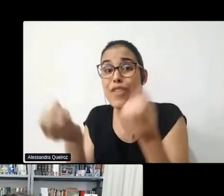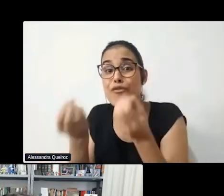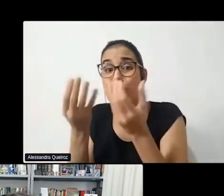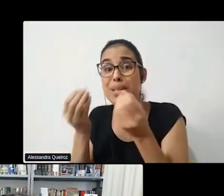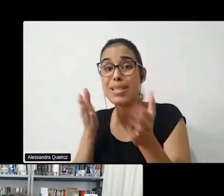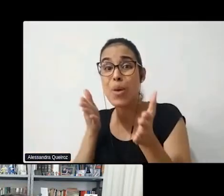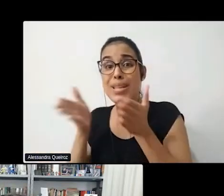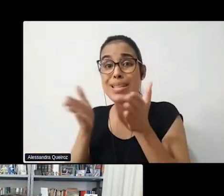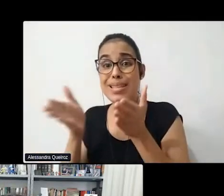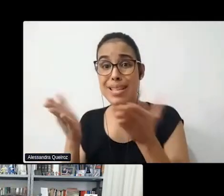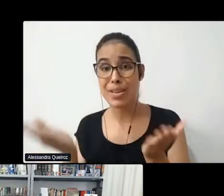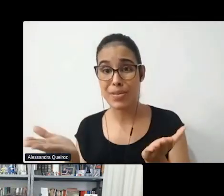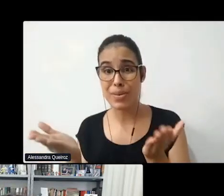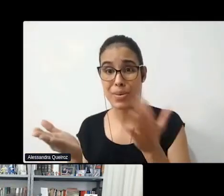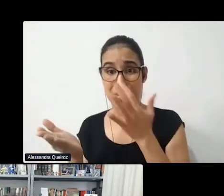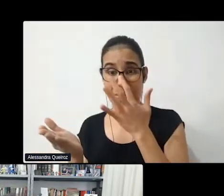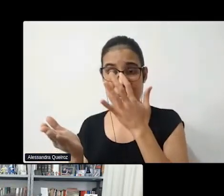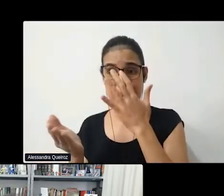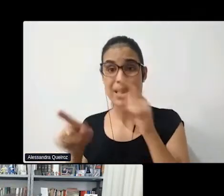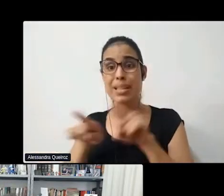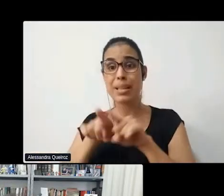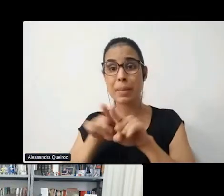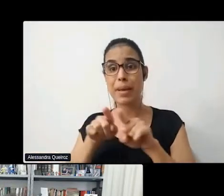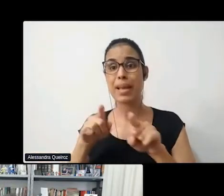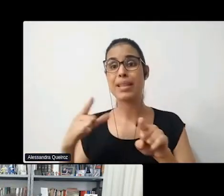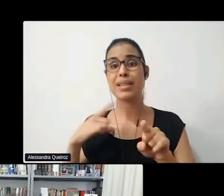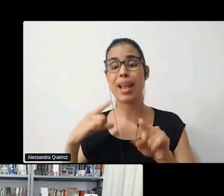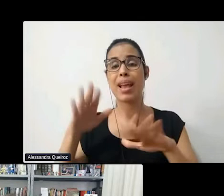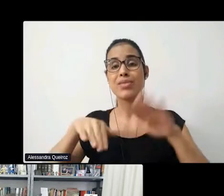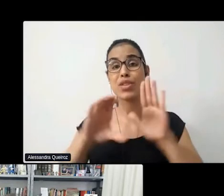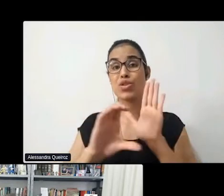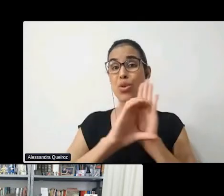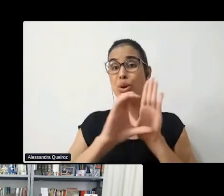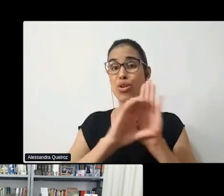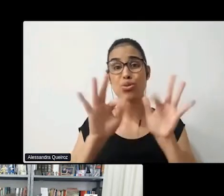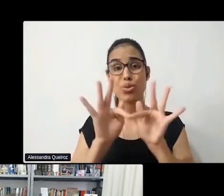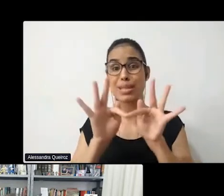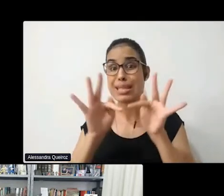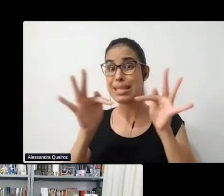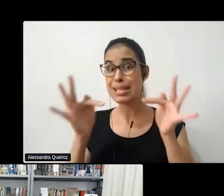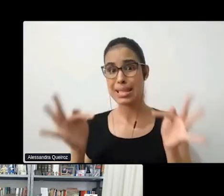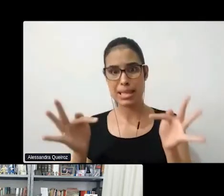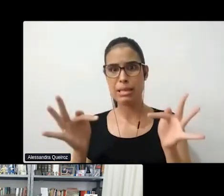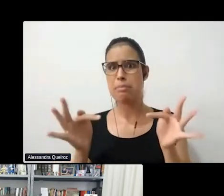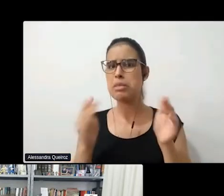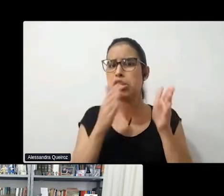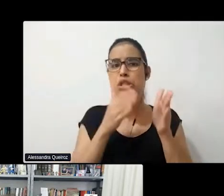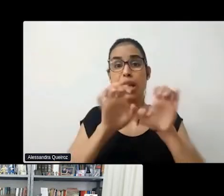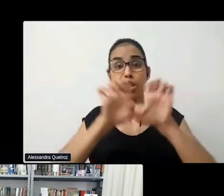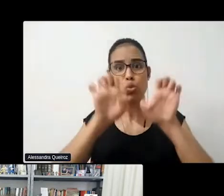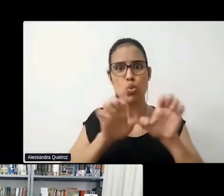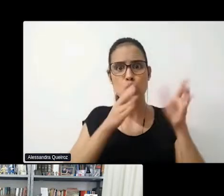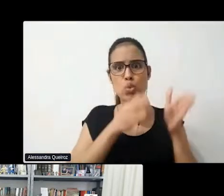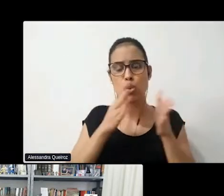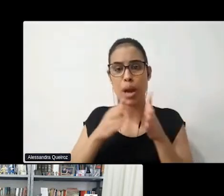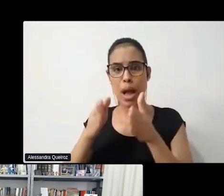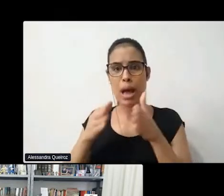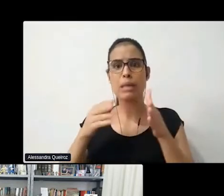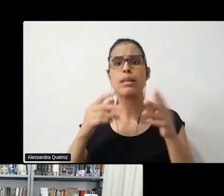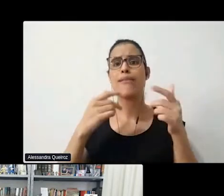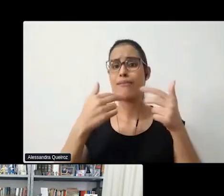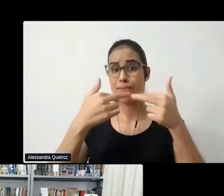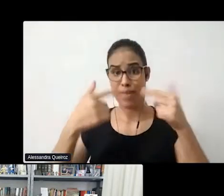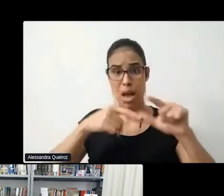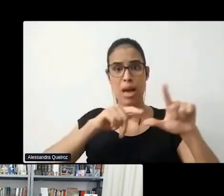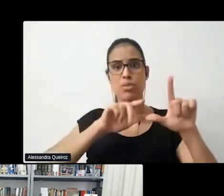no mobile. Um código simples e conciso, bem estruturado, utilizando os elementos que tem que utilizar,